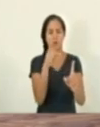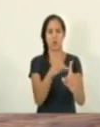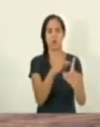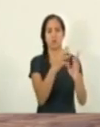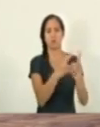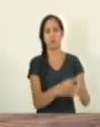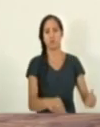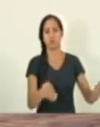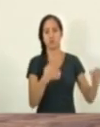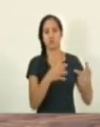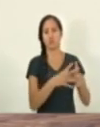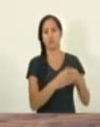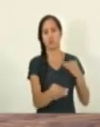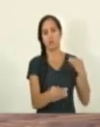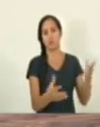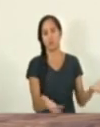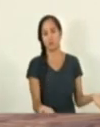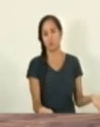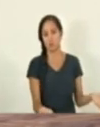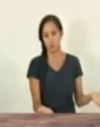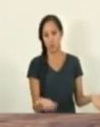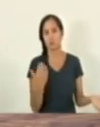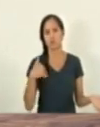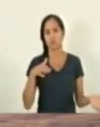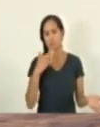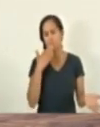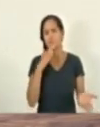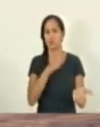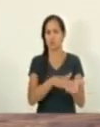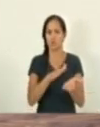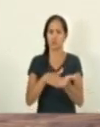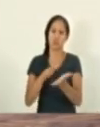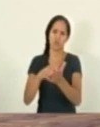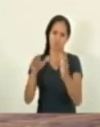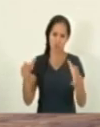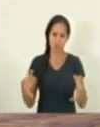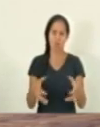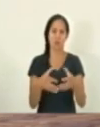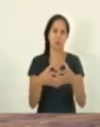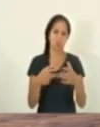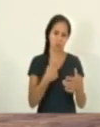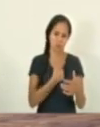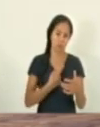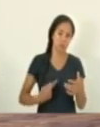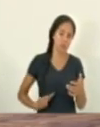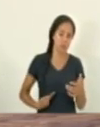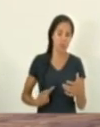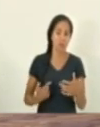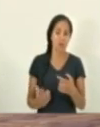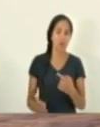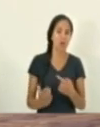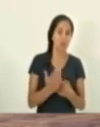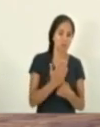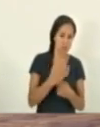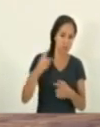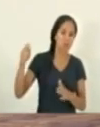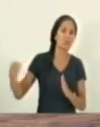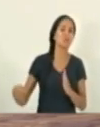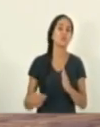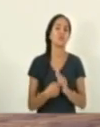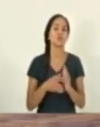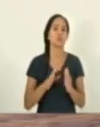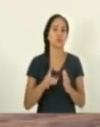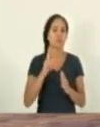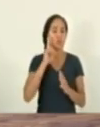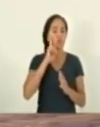ocultado. Cobramos por diversas vezes aqui uma força-tarefa por parte do governo. Recebemos denúncias já no primeiro